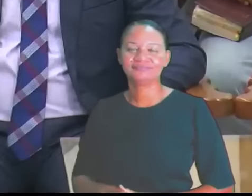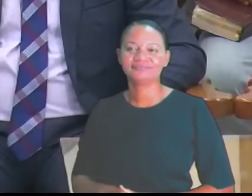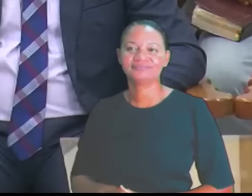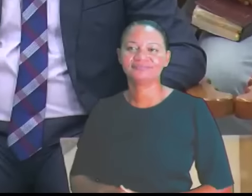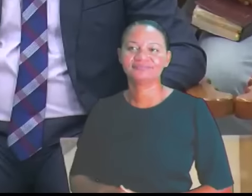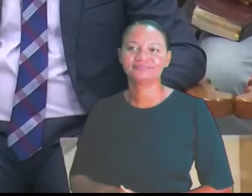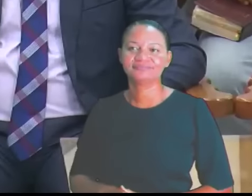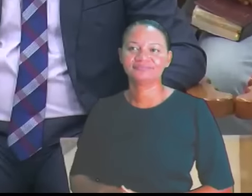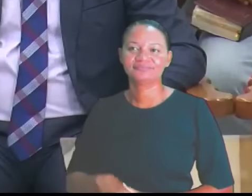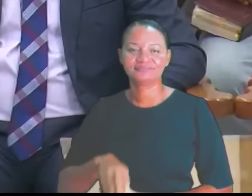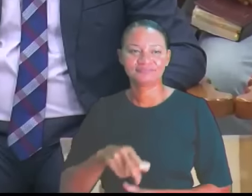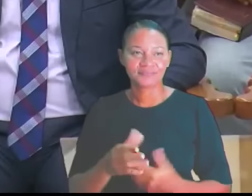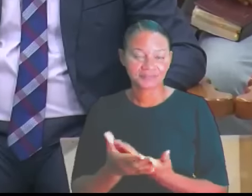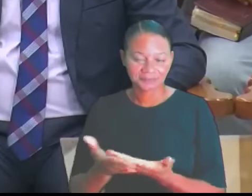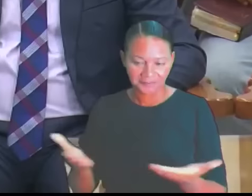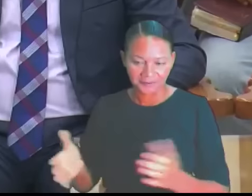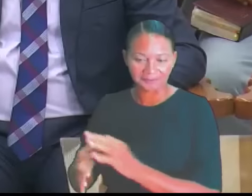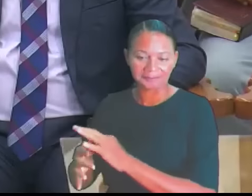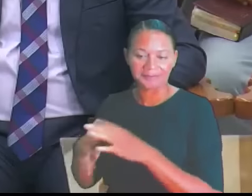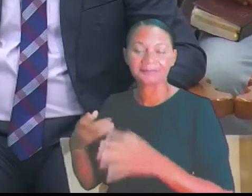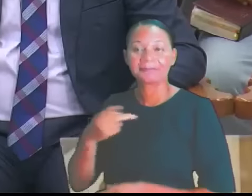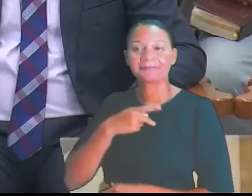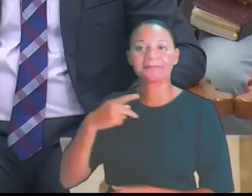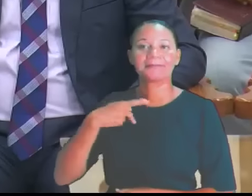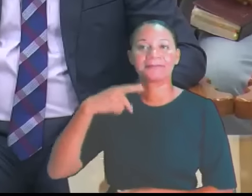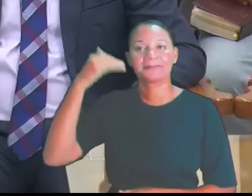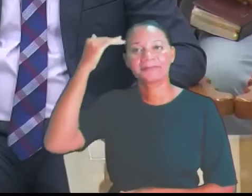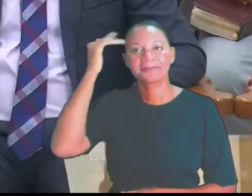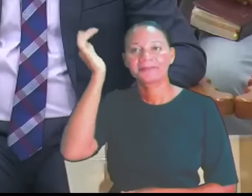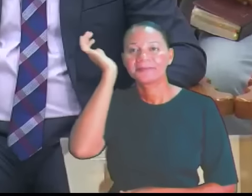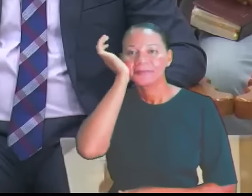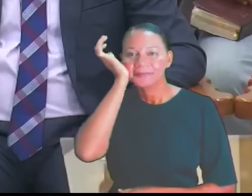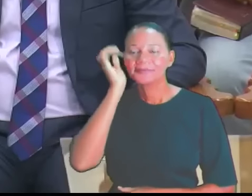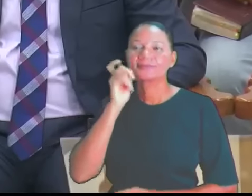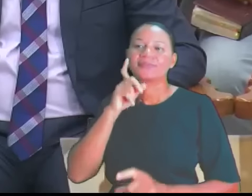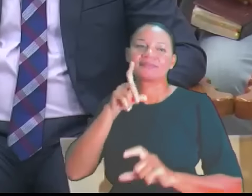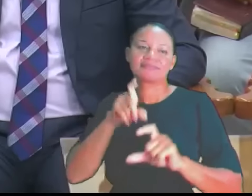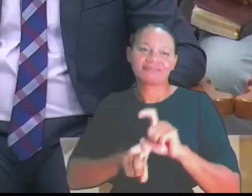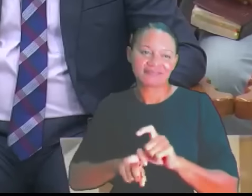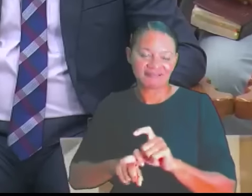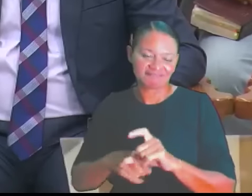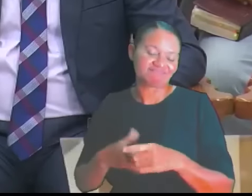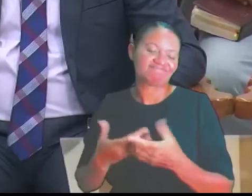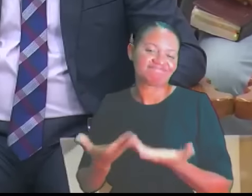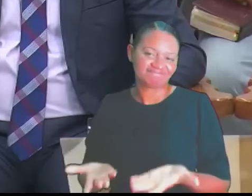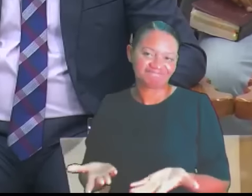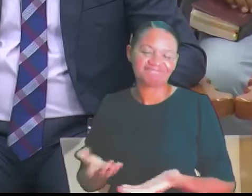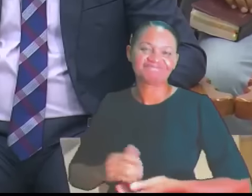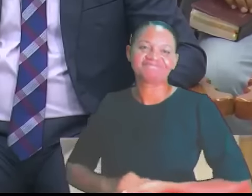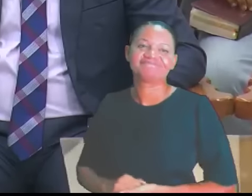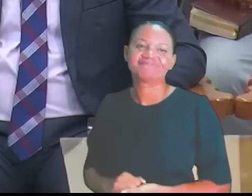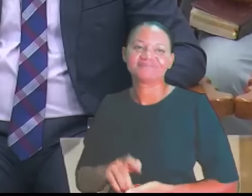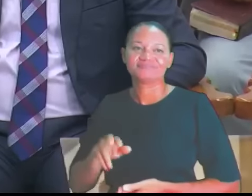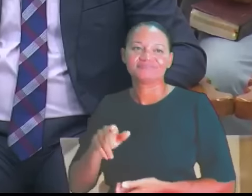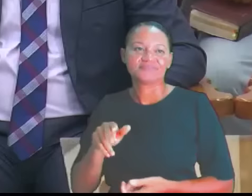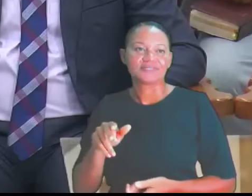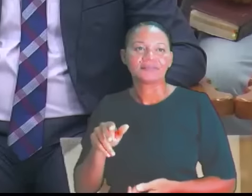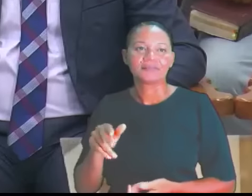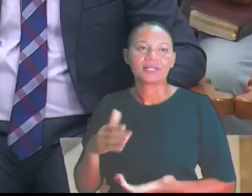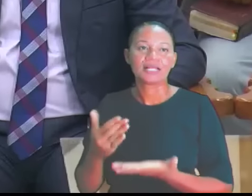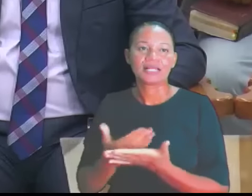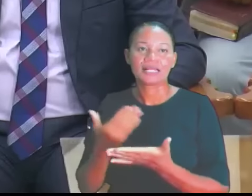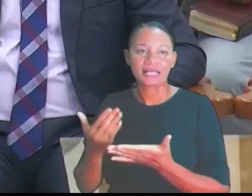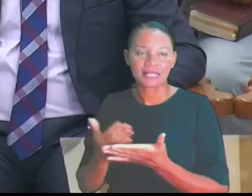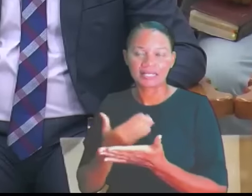Meus irmãos, com a permissão do pastor Hermes, eu fiquei devendo da última vez que passei aqui aos irmãos esse livro sobre